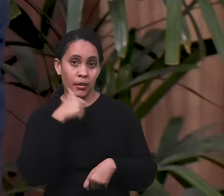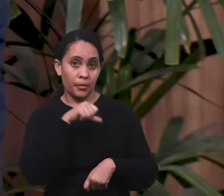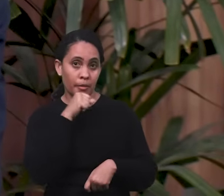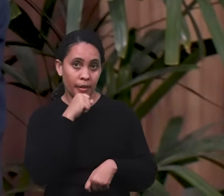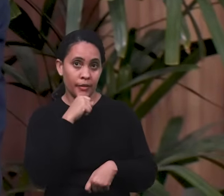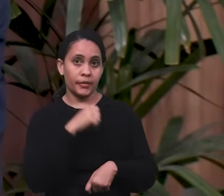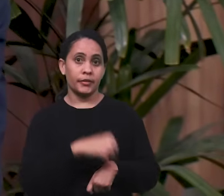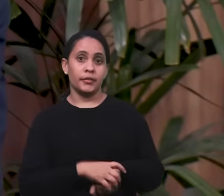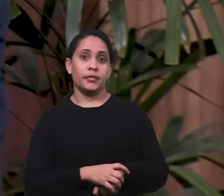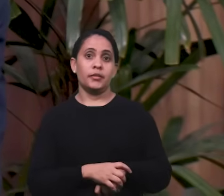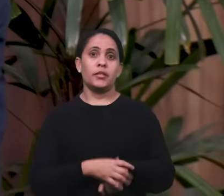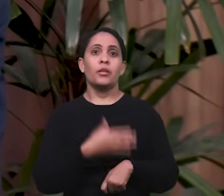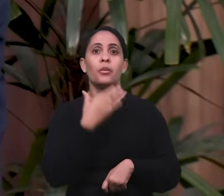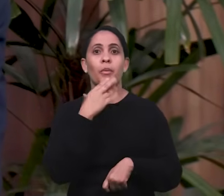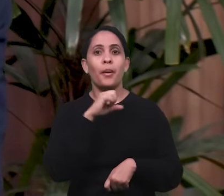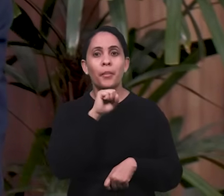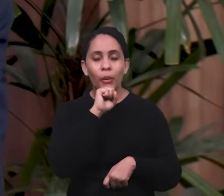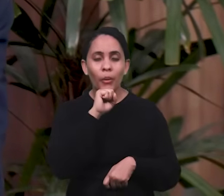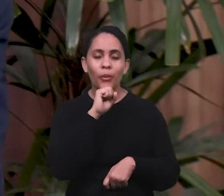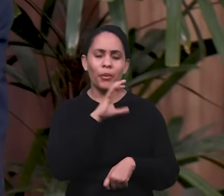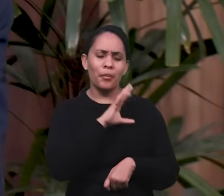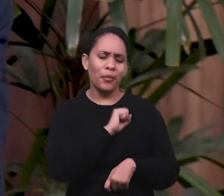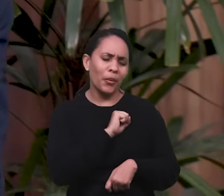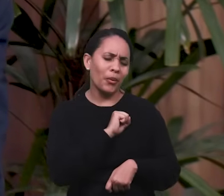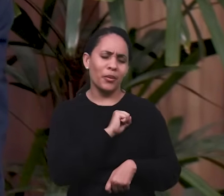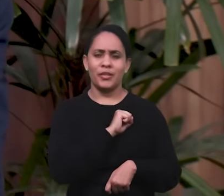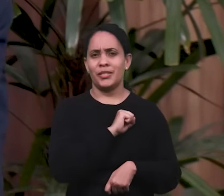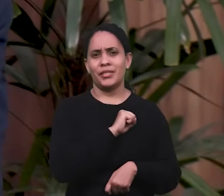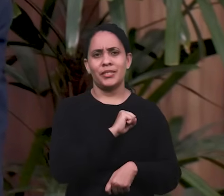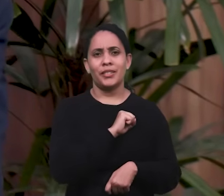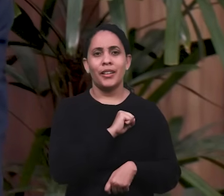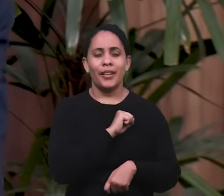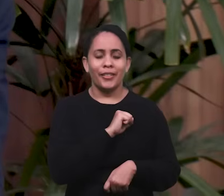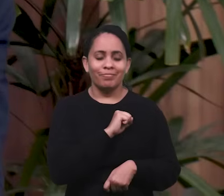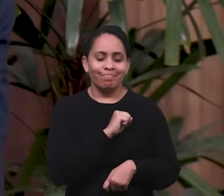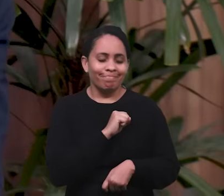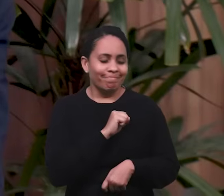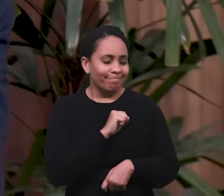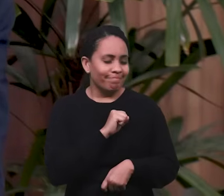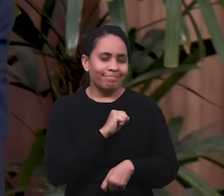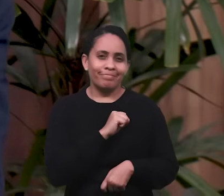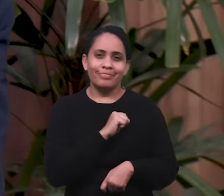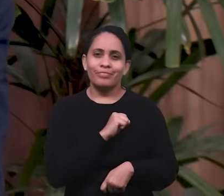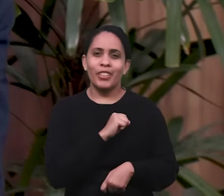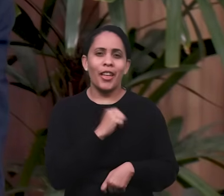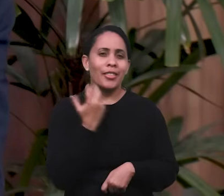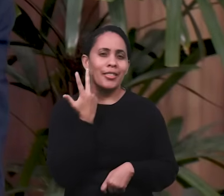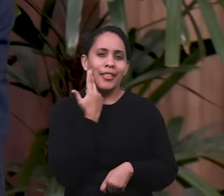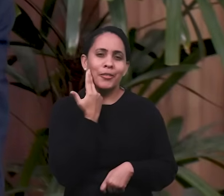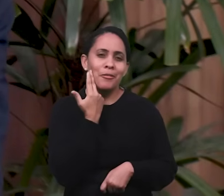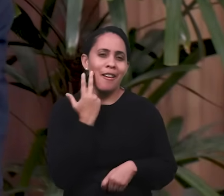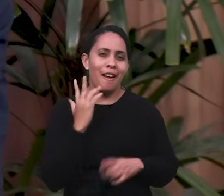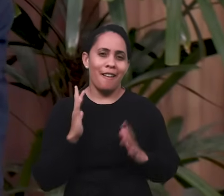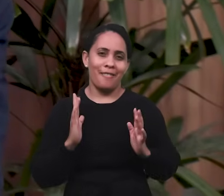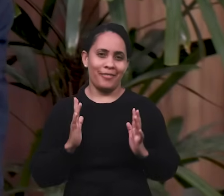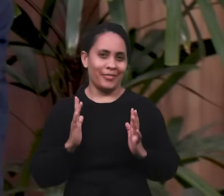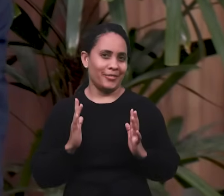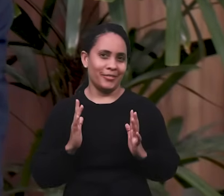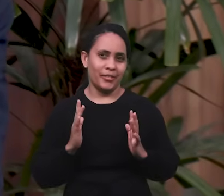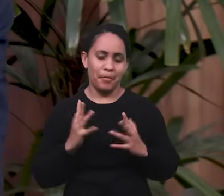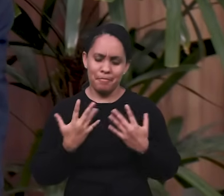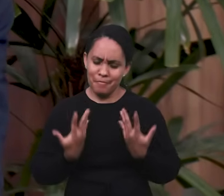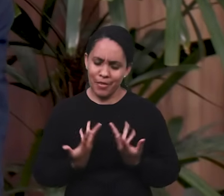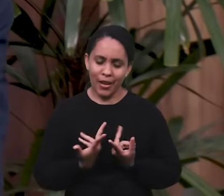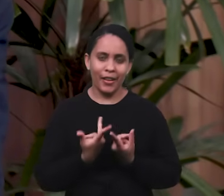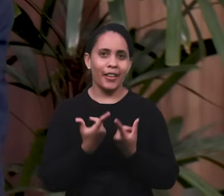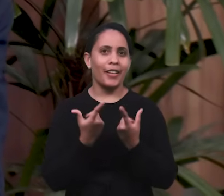porque o amor de pai, o amor de mãe, é um afeto natural que Deus dá ao homem, que é uma coisa